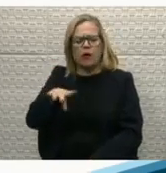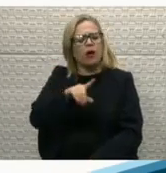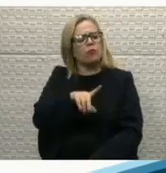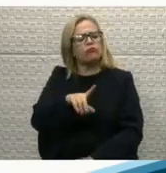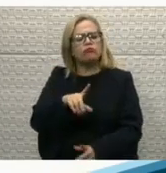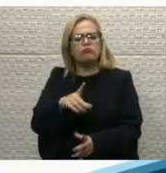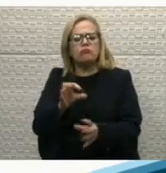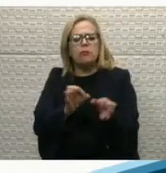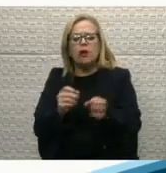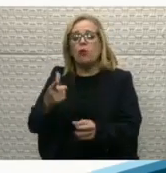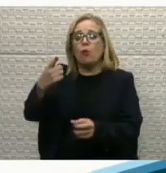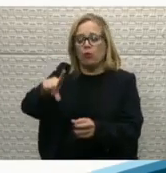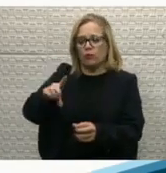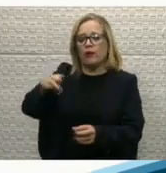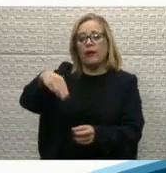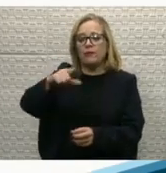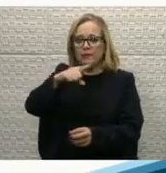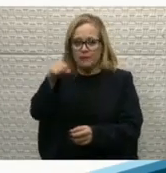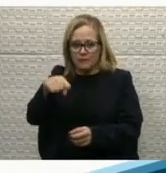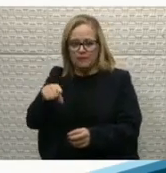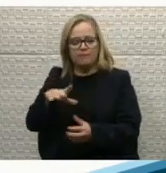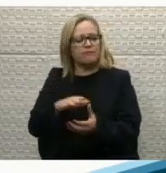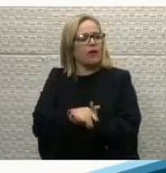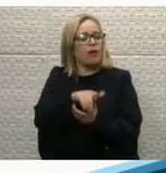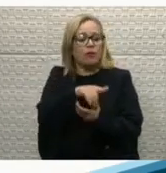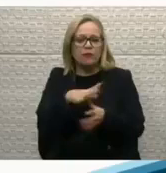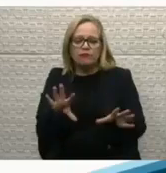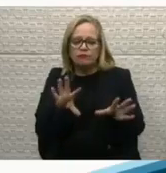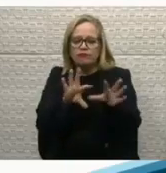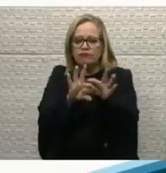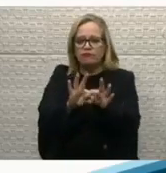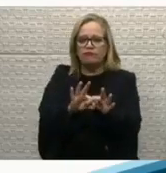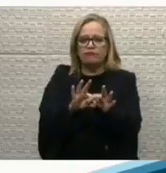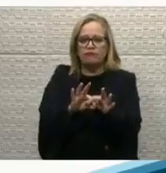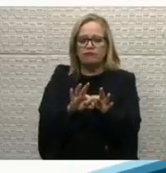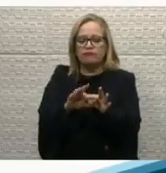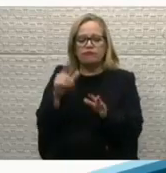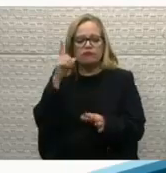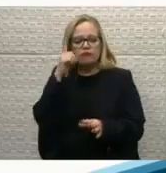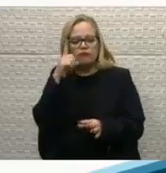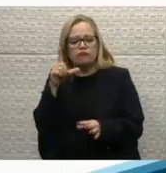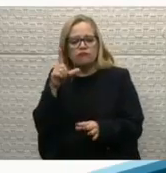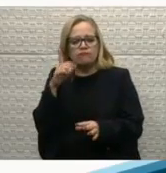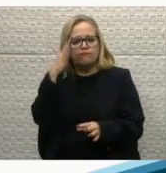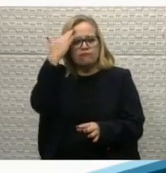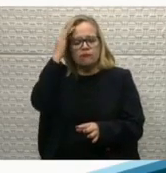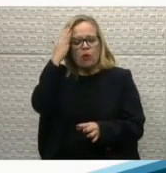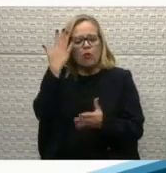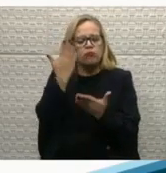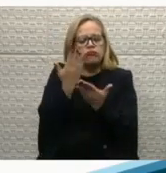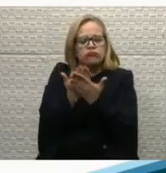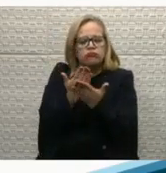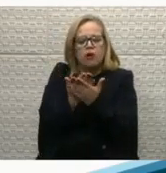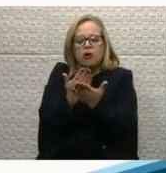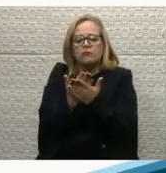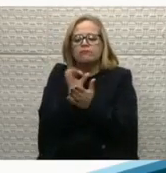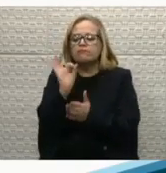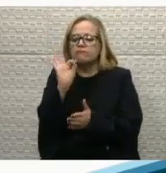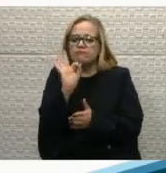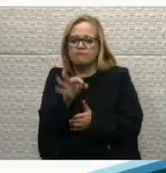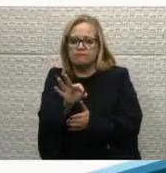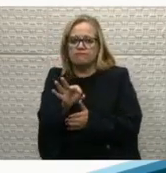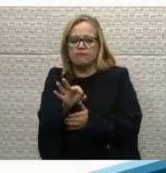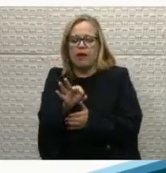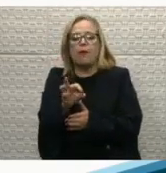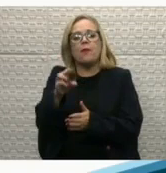uma matriz canônica. Então, por essa associação, eu consigo direcionar os meus estudos diretamente